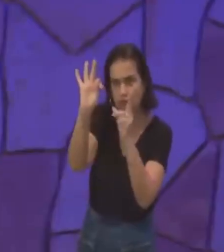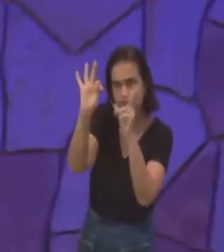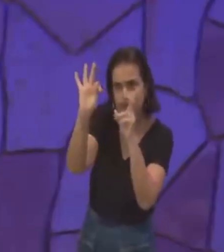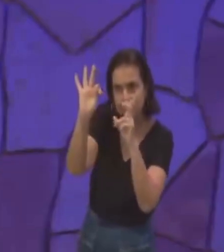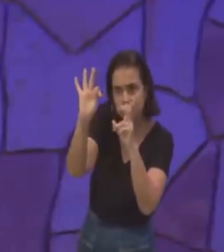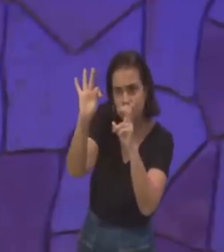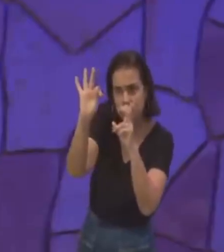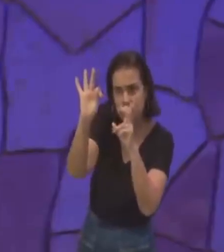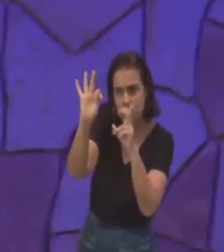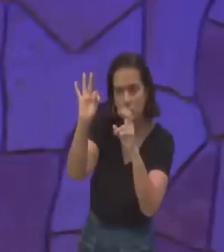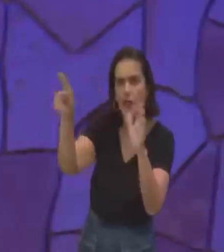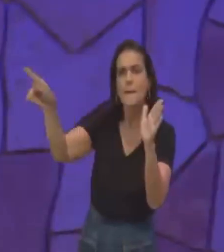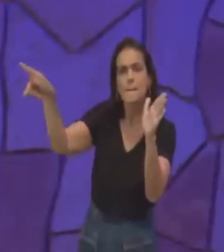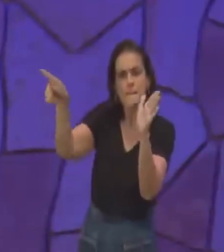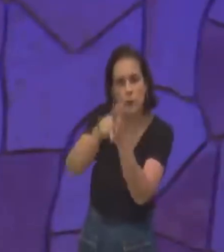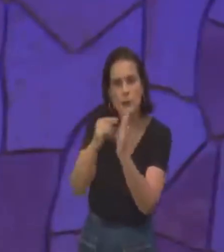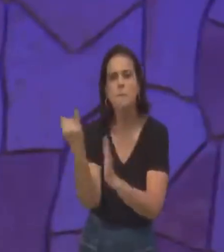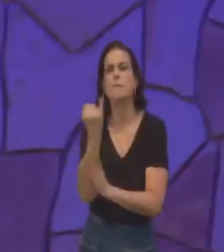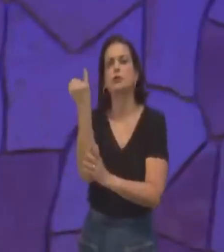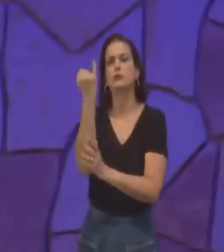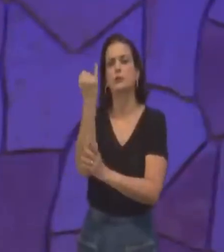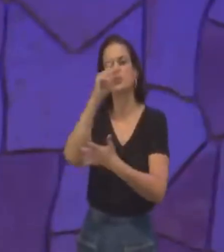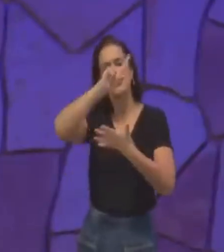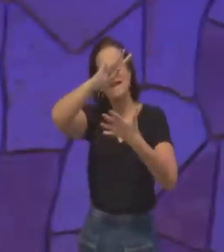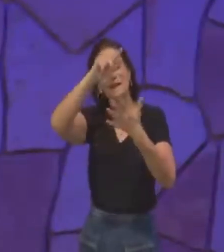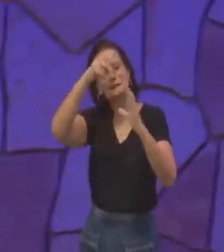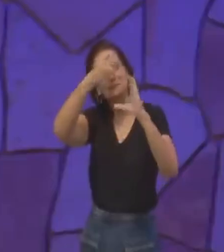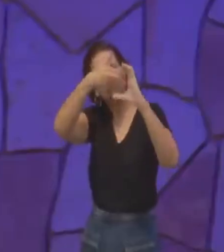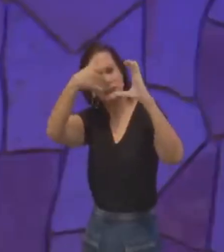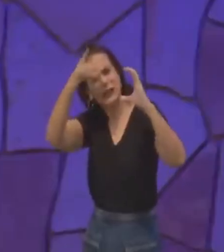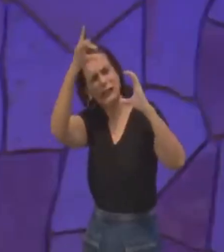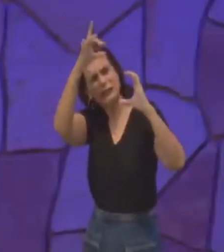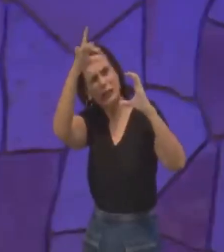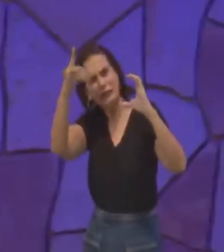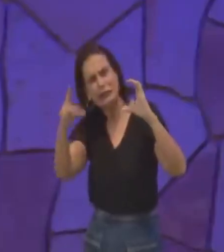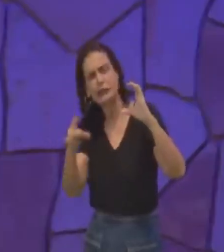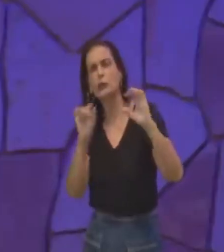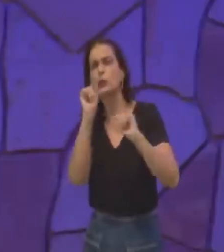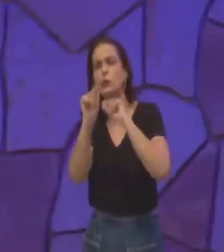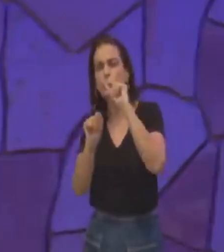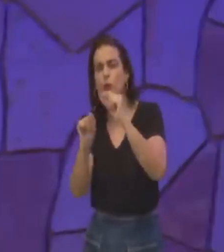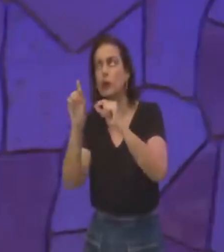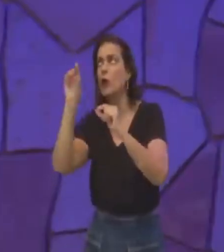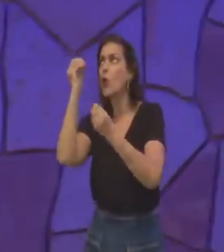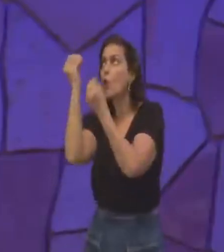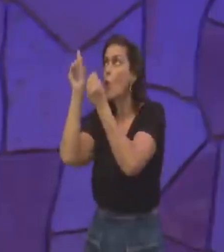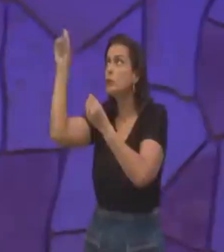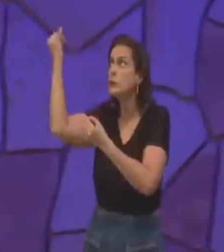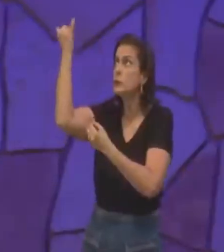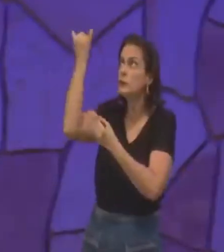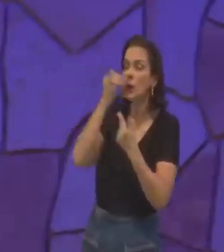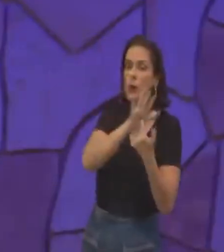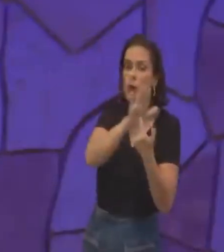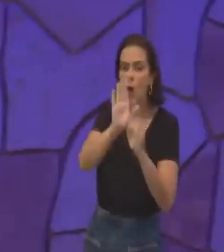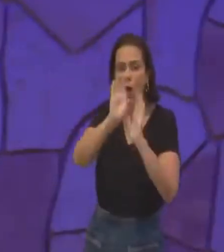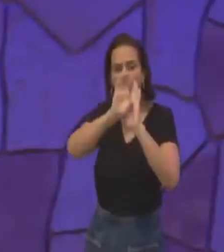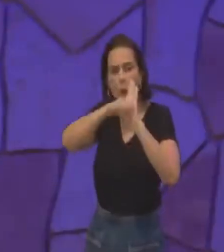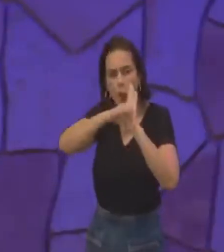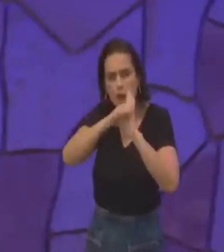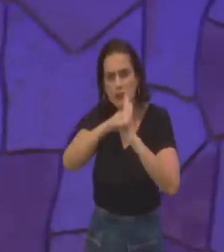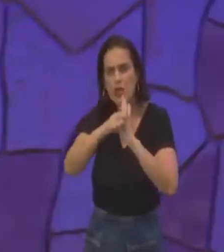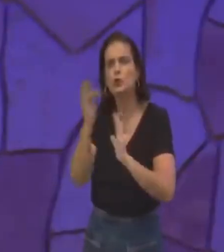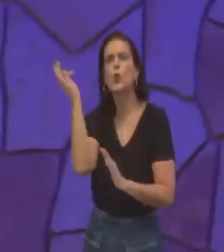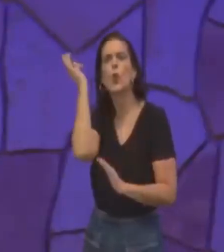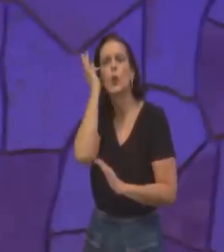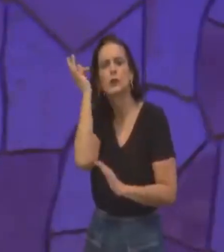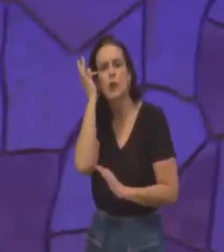da palavra de Deus, estudar os mais variados aspectos desta revelação, desta inspiração, dos seus conceitos, teorias,